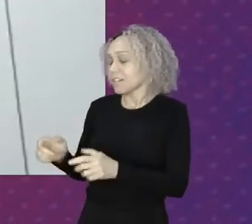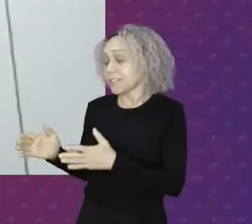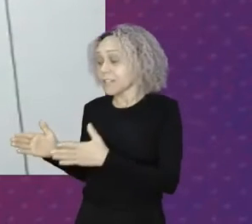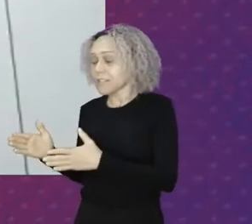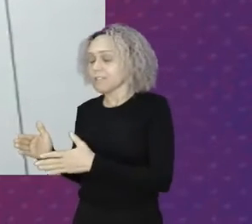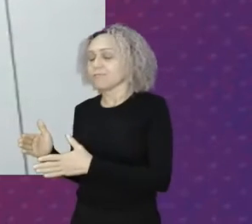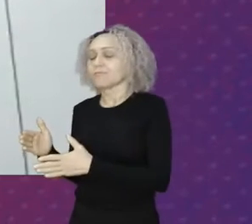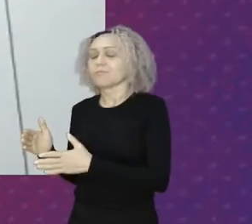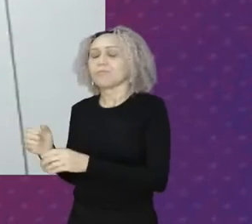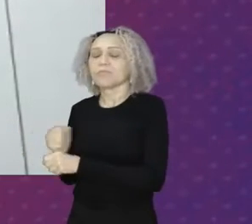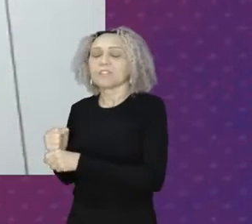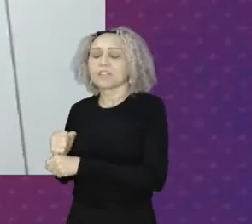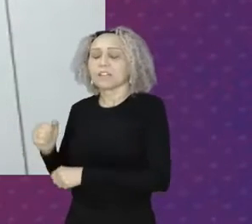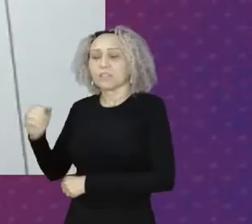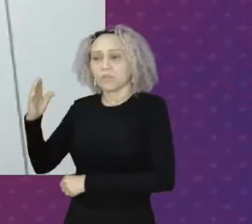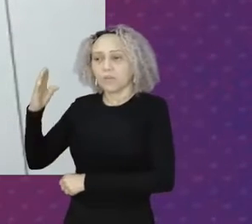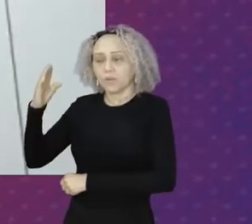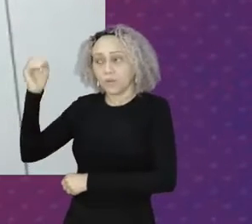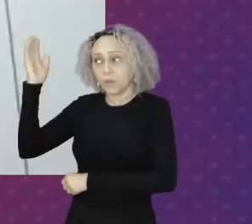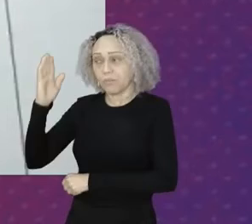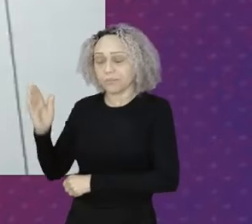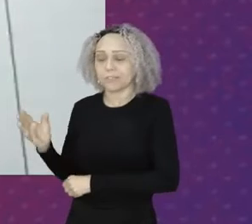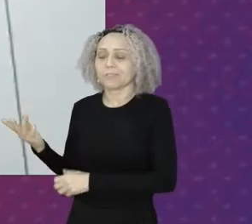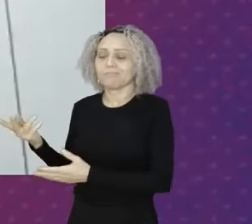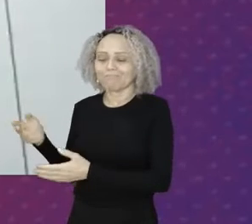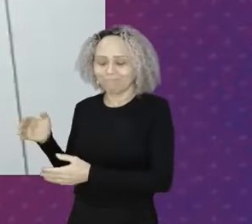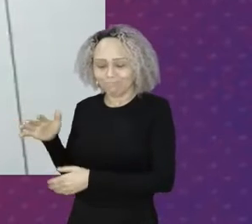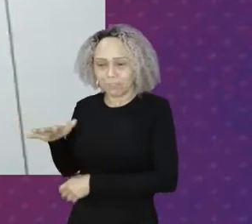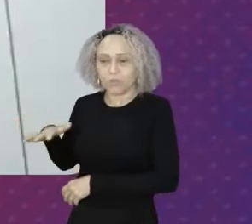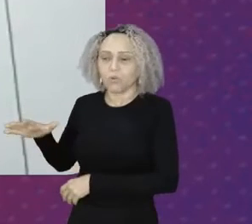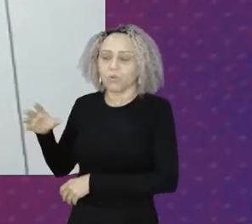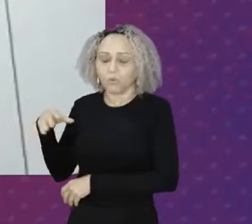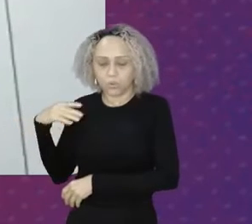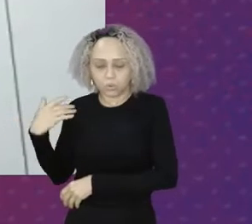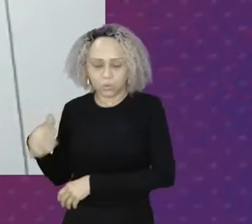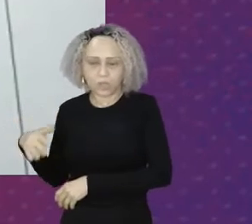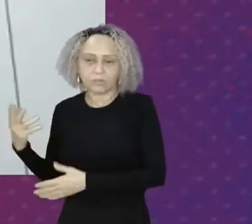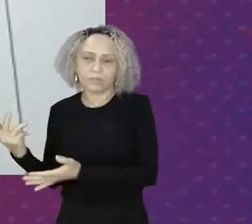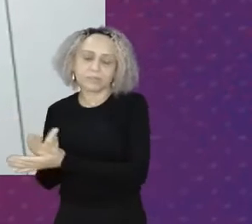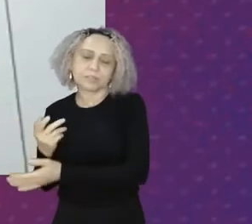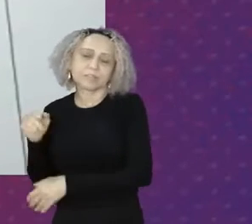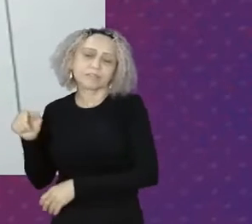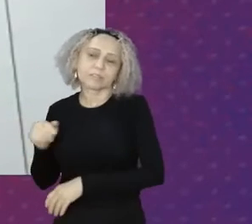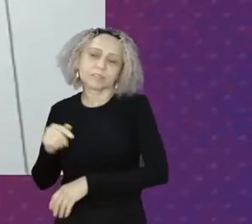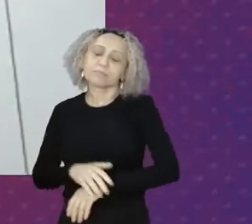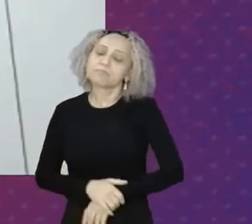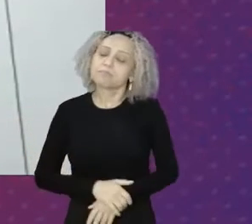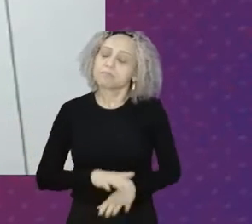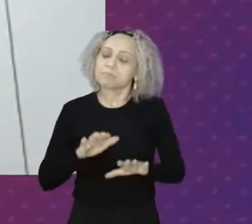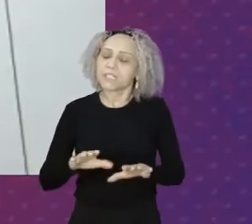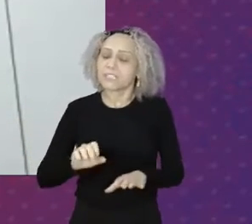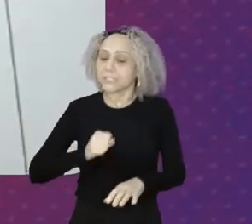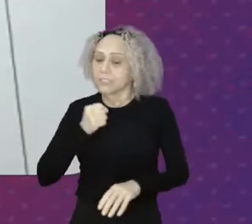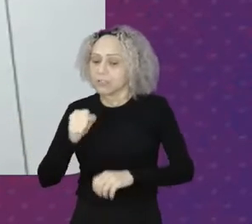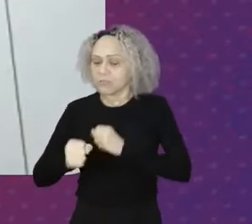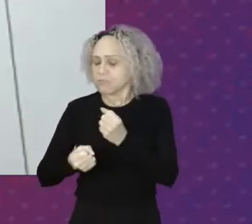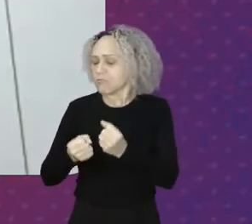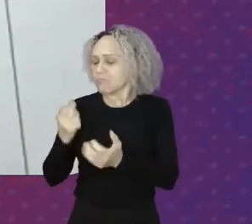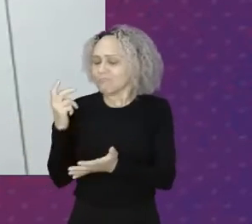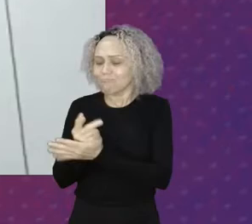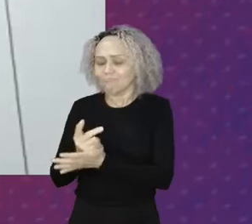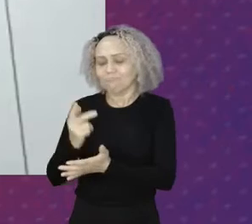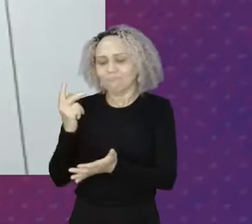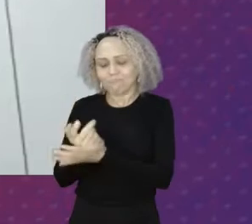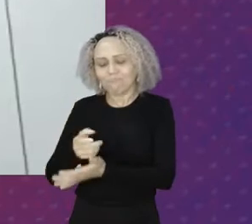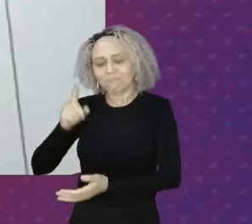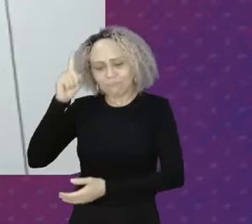viveu, e esse ódio ainda se manifesta cotidianamente. Basta a gente ver o número